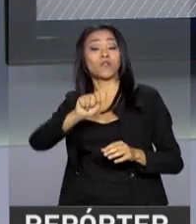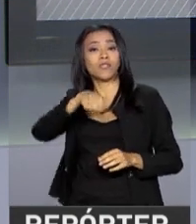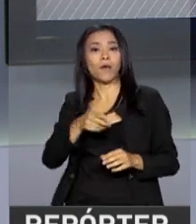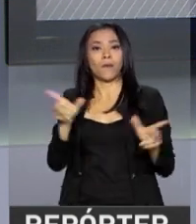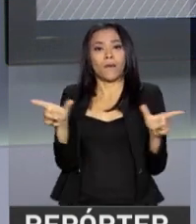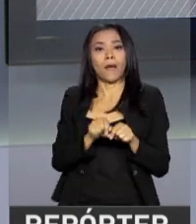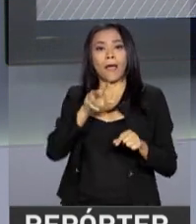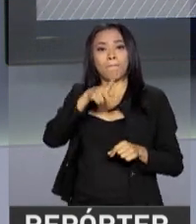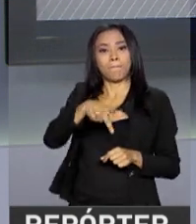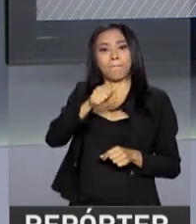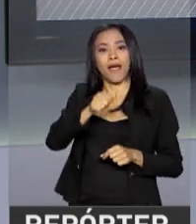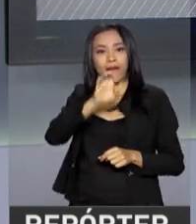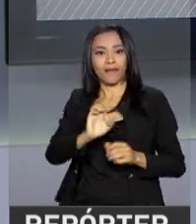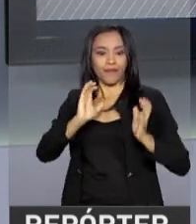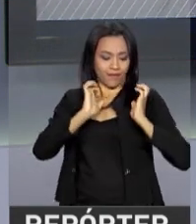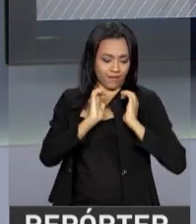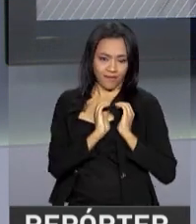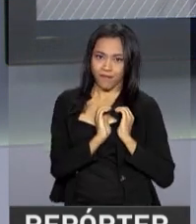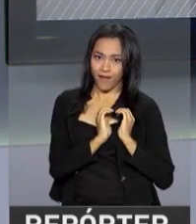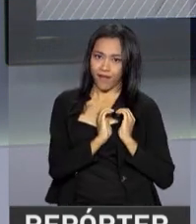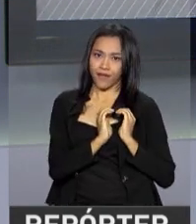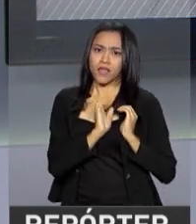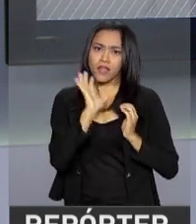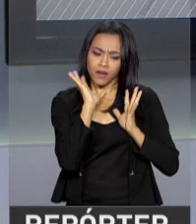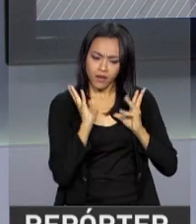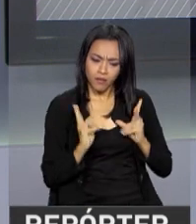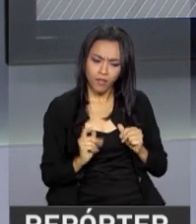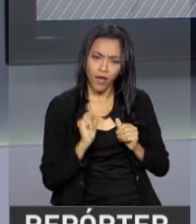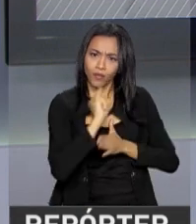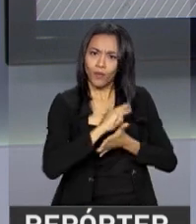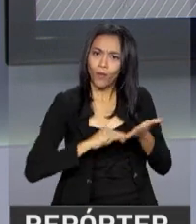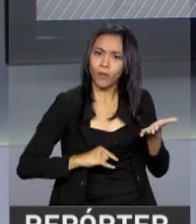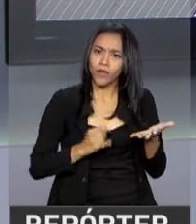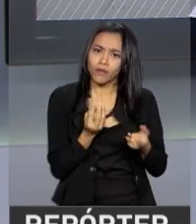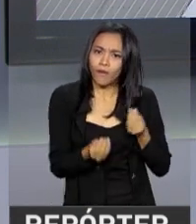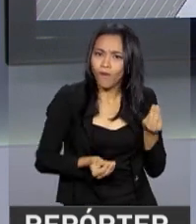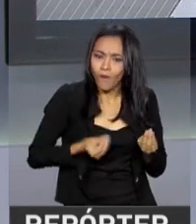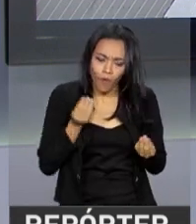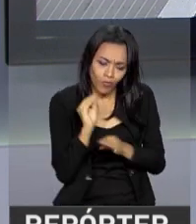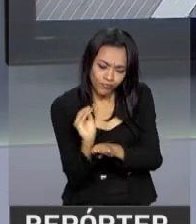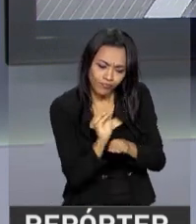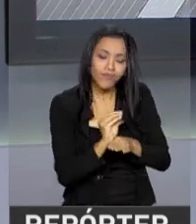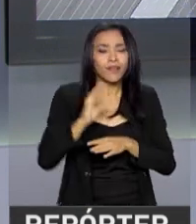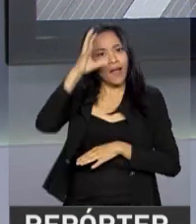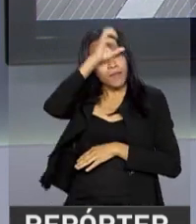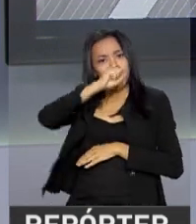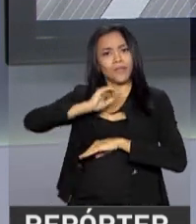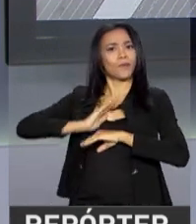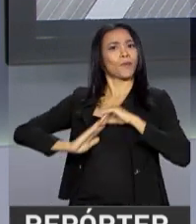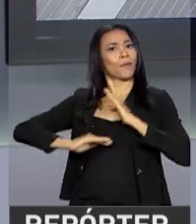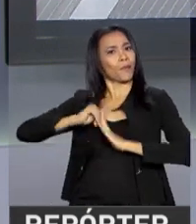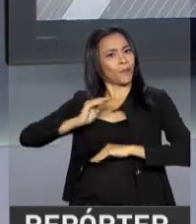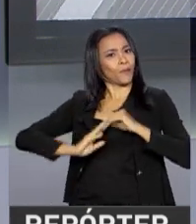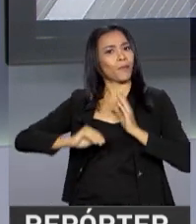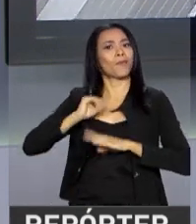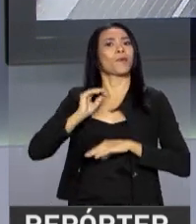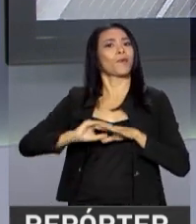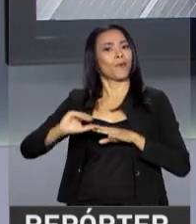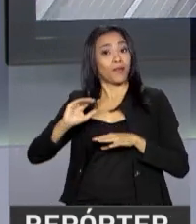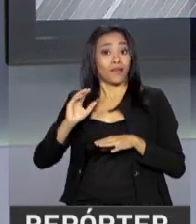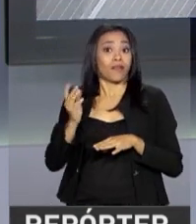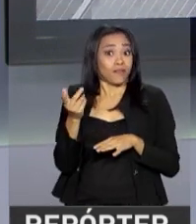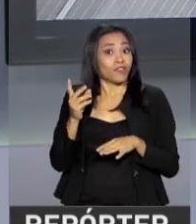apae na arte de higienizar e conservar documentos além de aprender uma profissão já conseguiram uma oportunidade